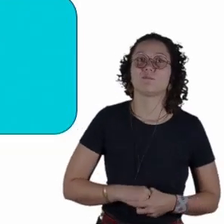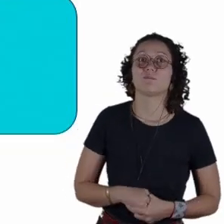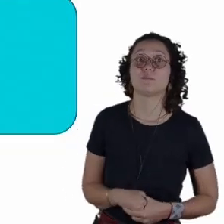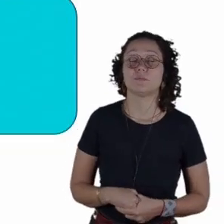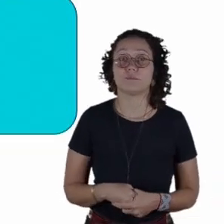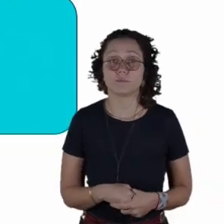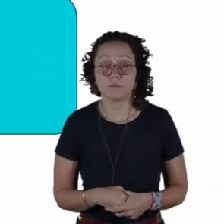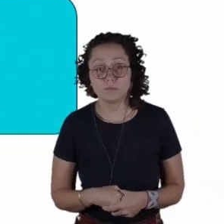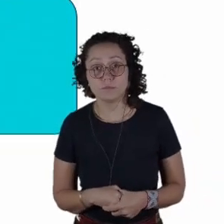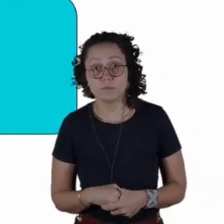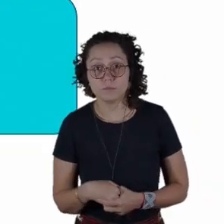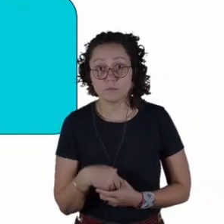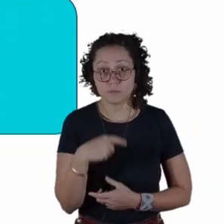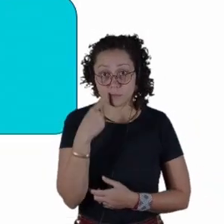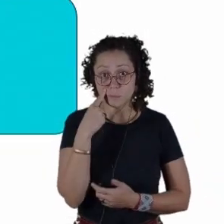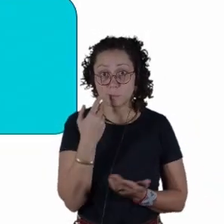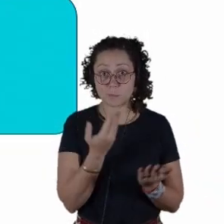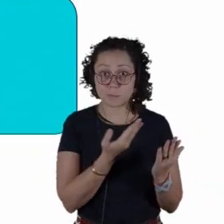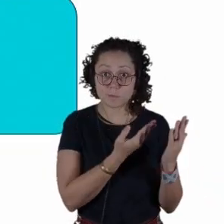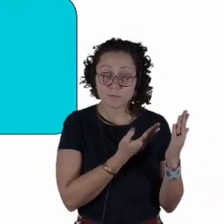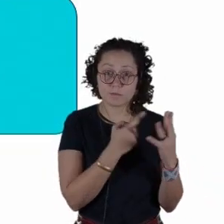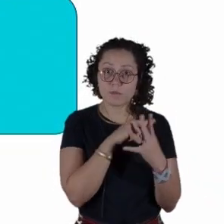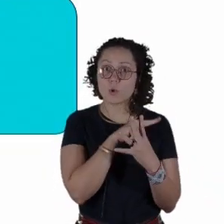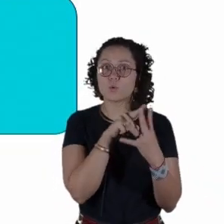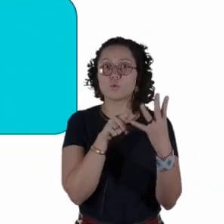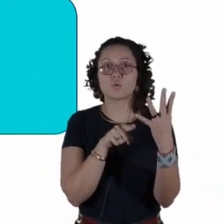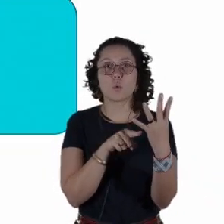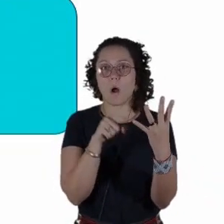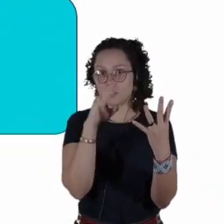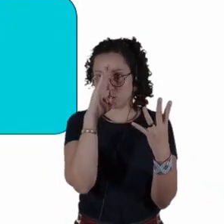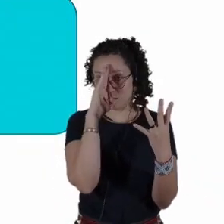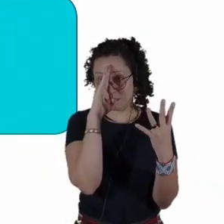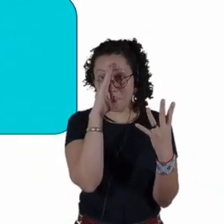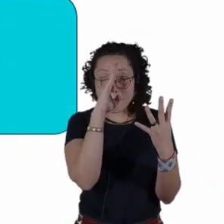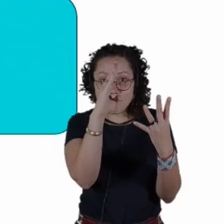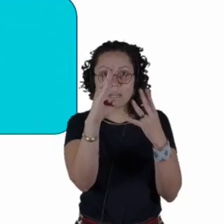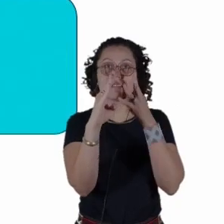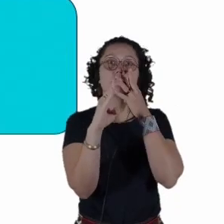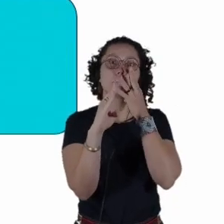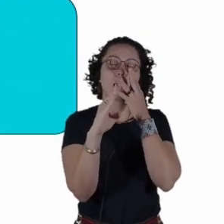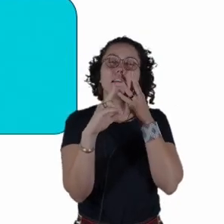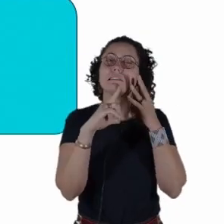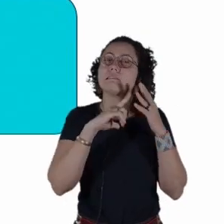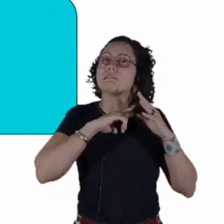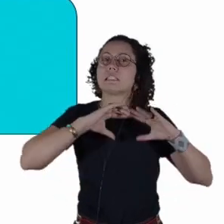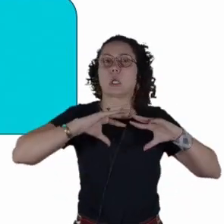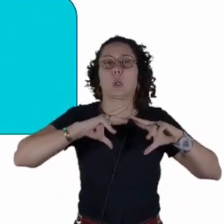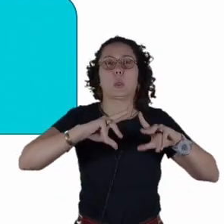Esses eventos são esses 4 fundamentais, estão em todas as doenças